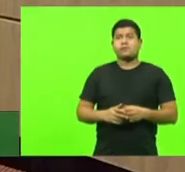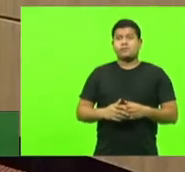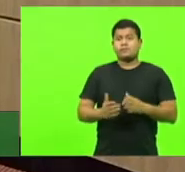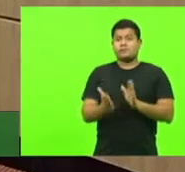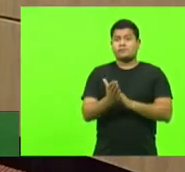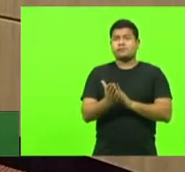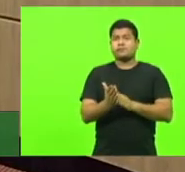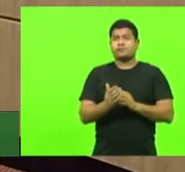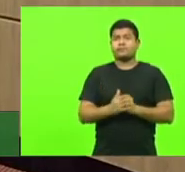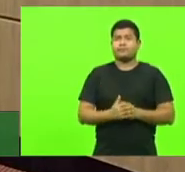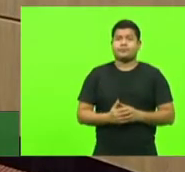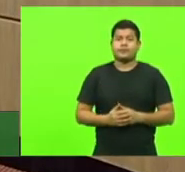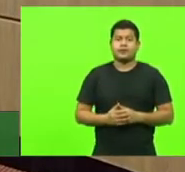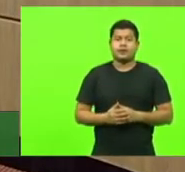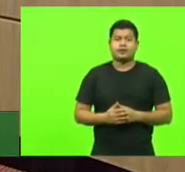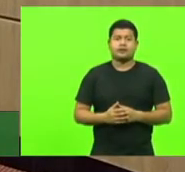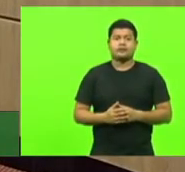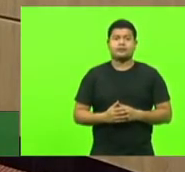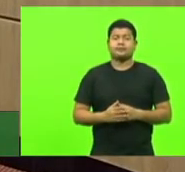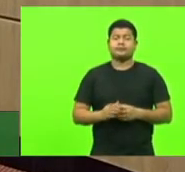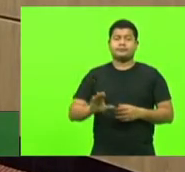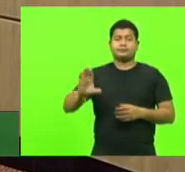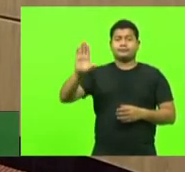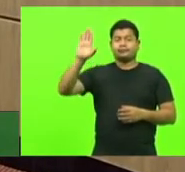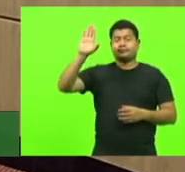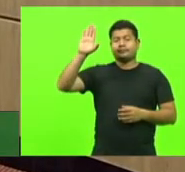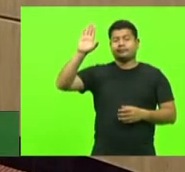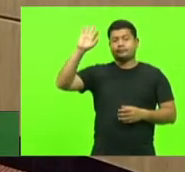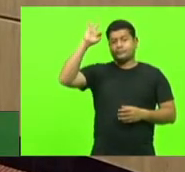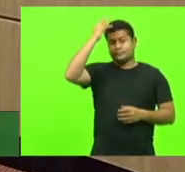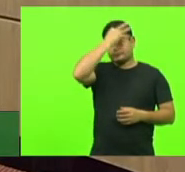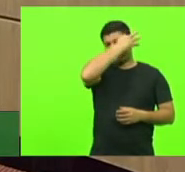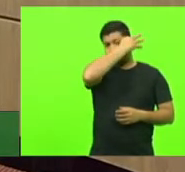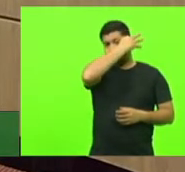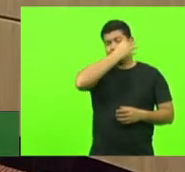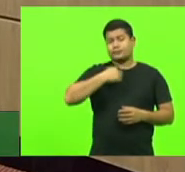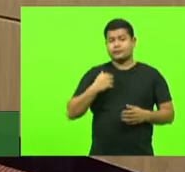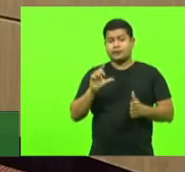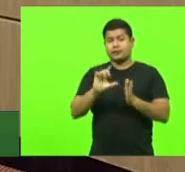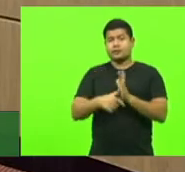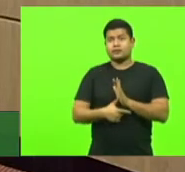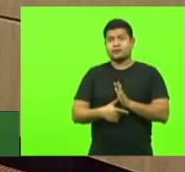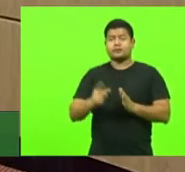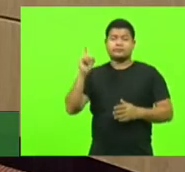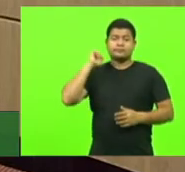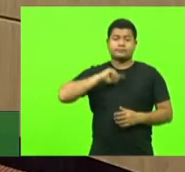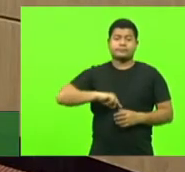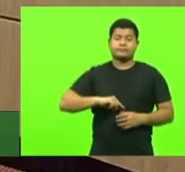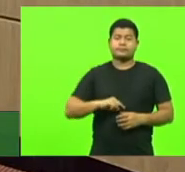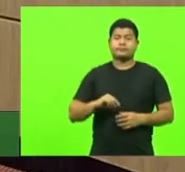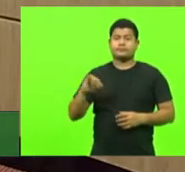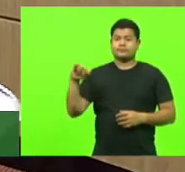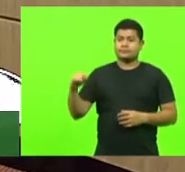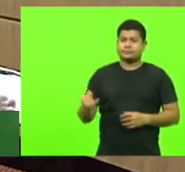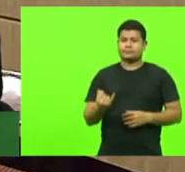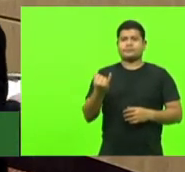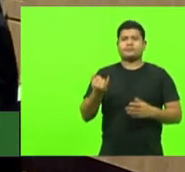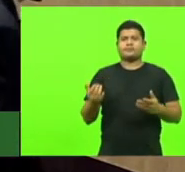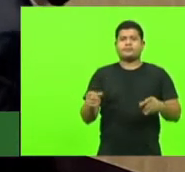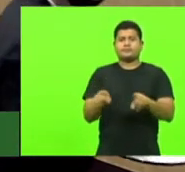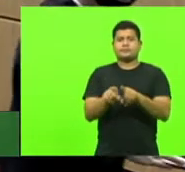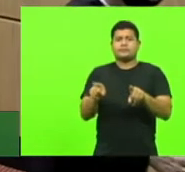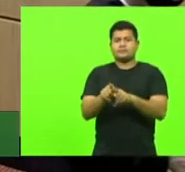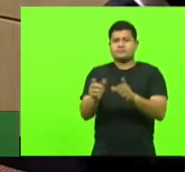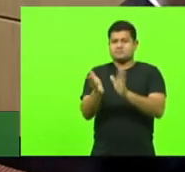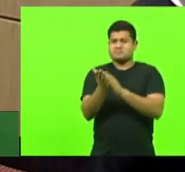Parabéns. Pela ordem, presidente. Pela ordem, deputado Fabiano da Luz, na sequência, deputado Silvio Drevec. Deixa eu aproveitar também a oportunidade e